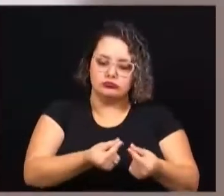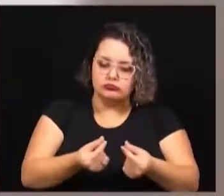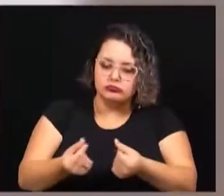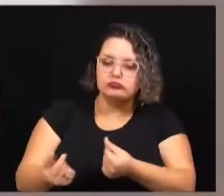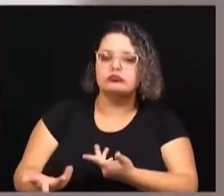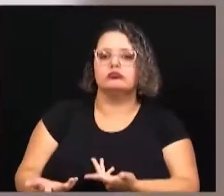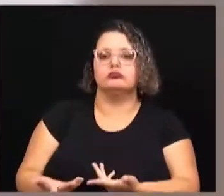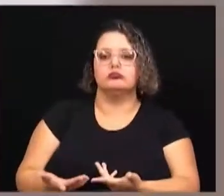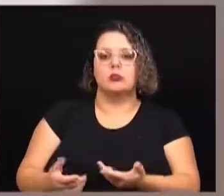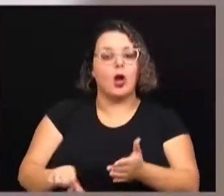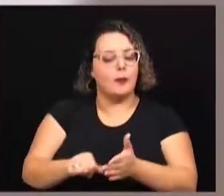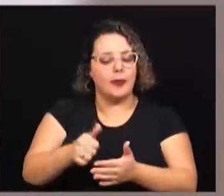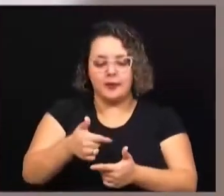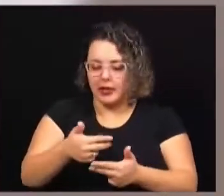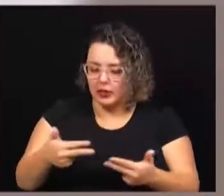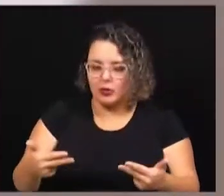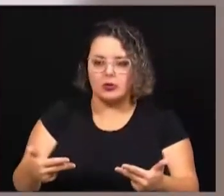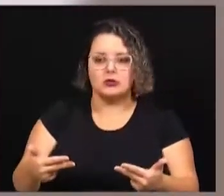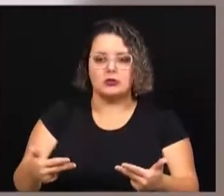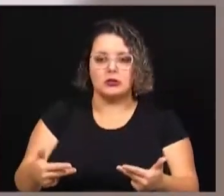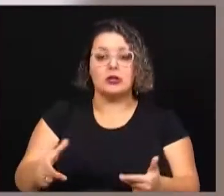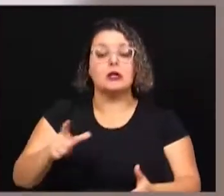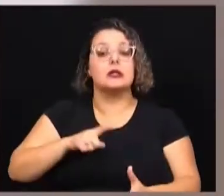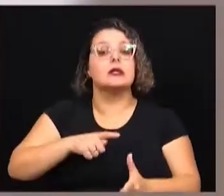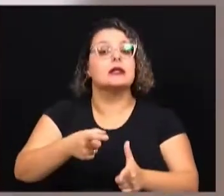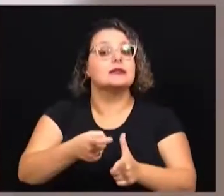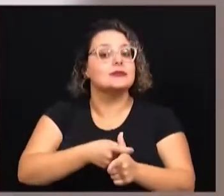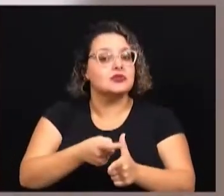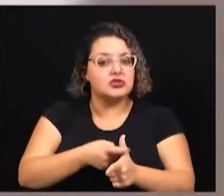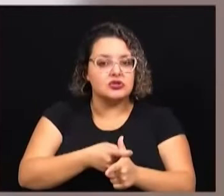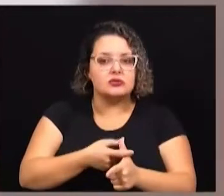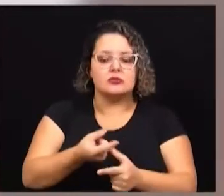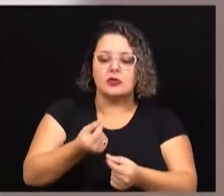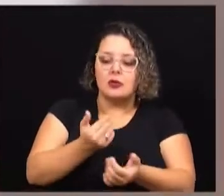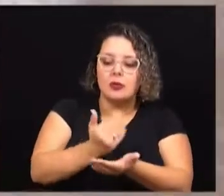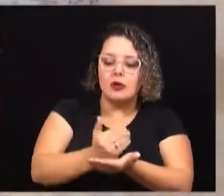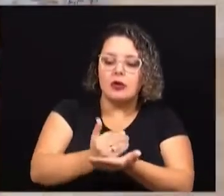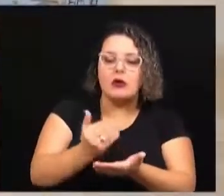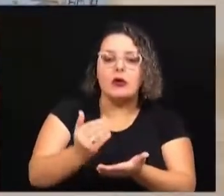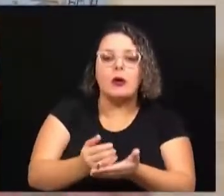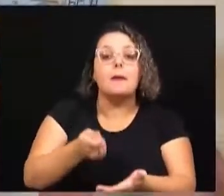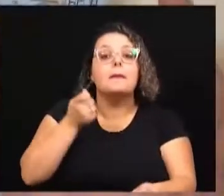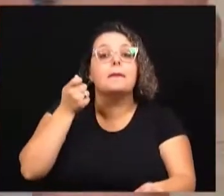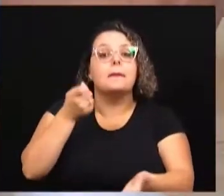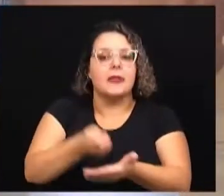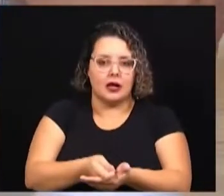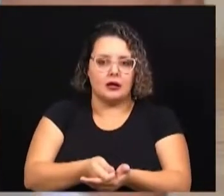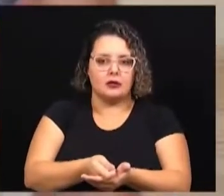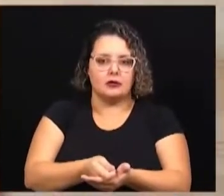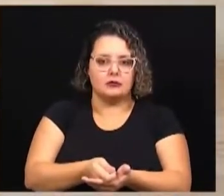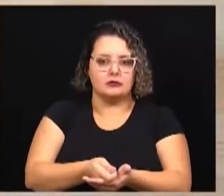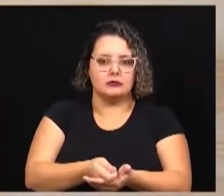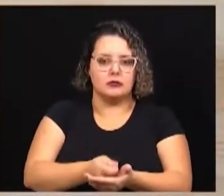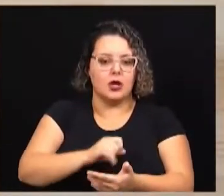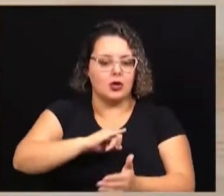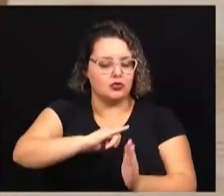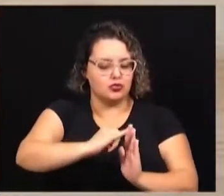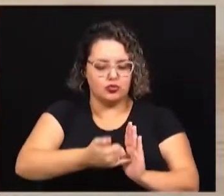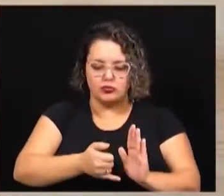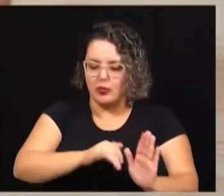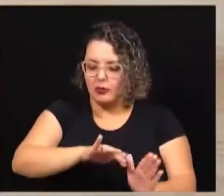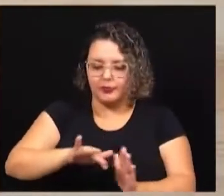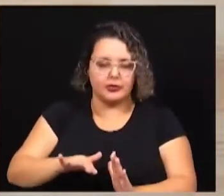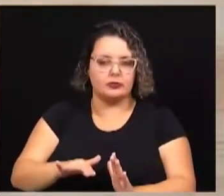finanças. Então, em primeiro lugar, quem tem dívidas, empréstimos, quita essas dívidas, sai dos juros,